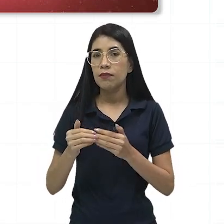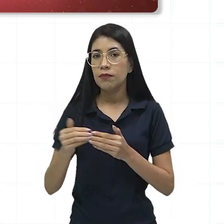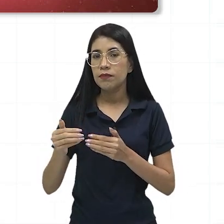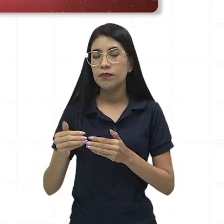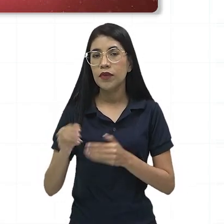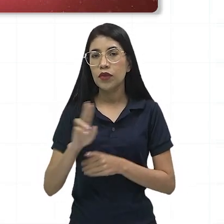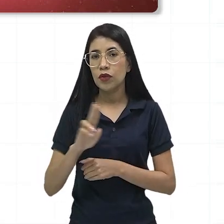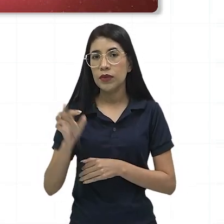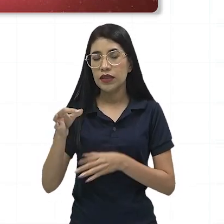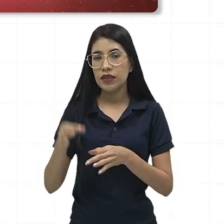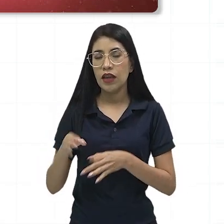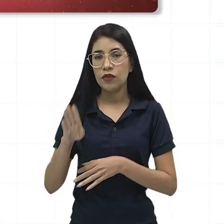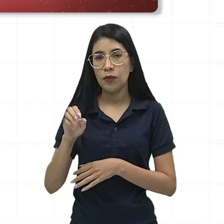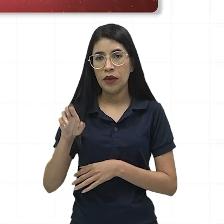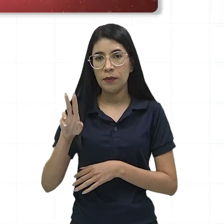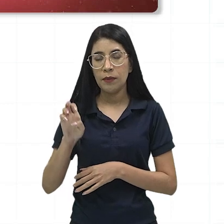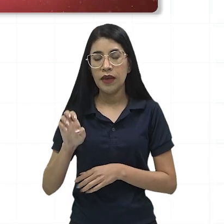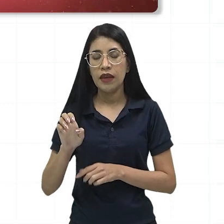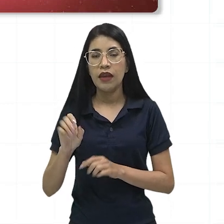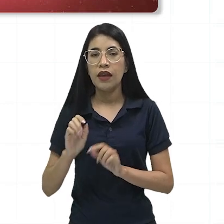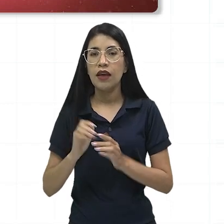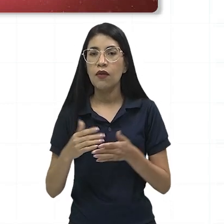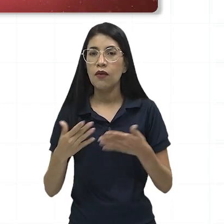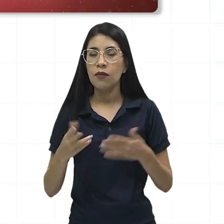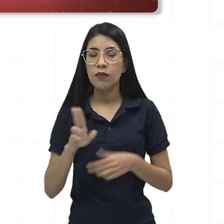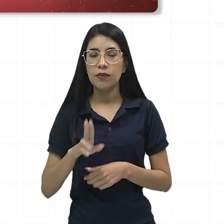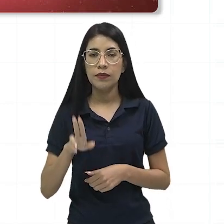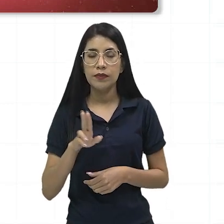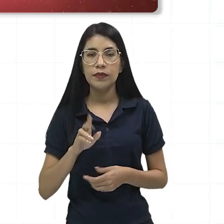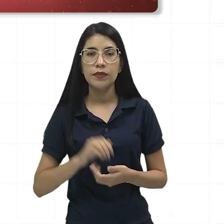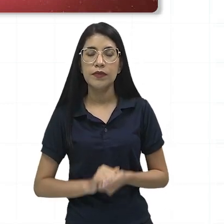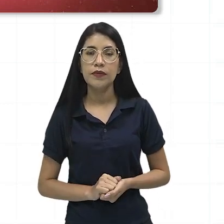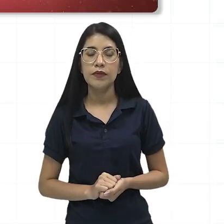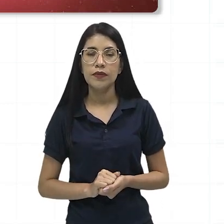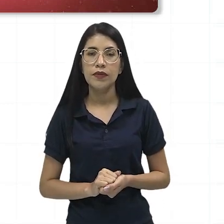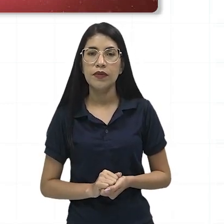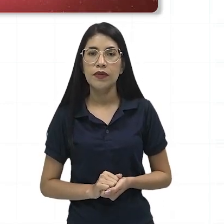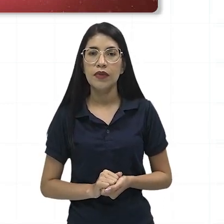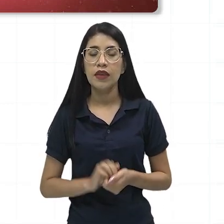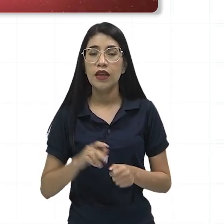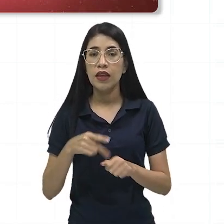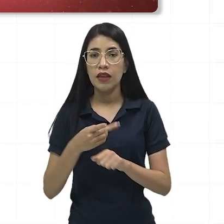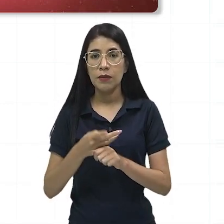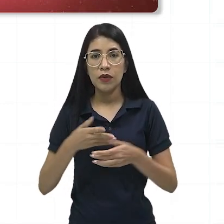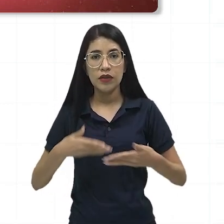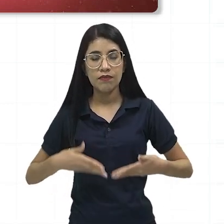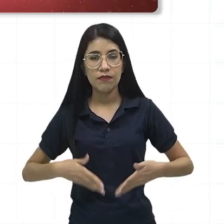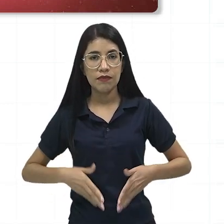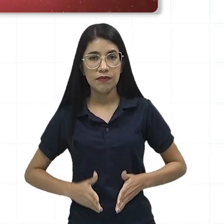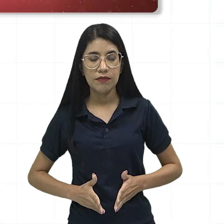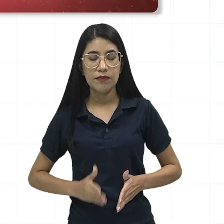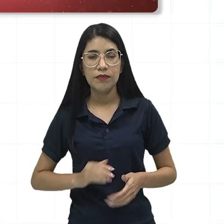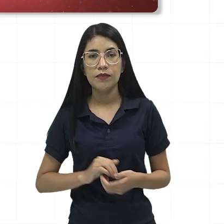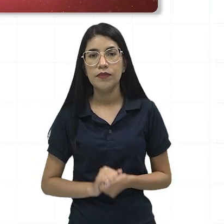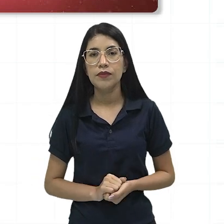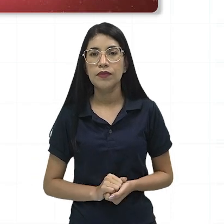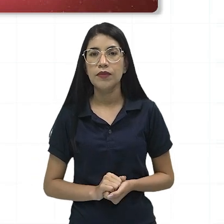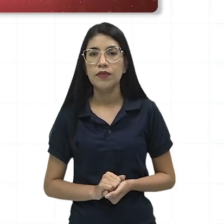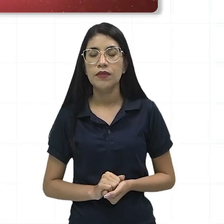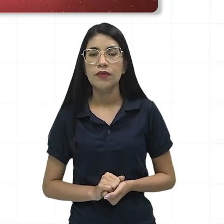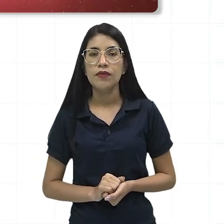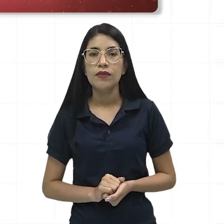a nomenclatura normal, usual, tecnicamente falando, chamando de bebê após o nascimento